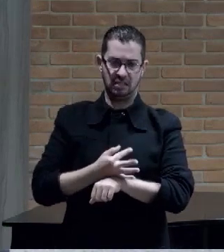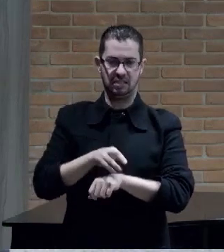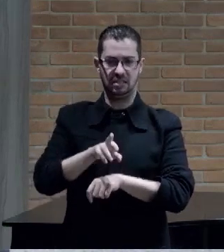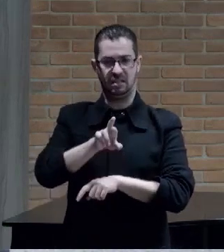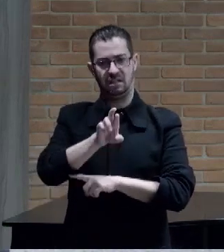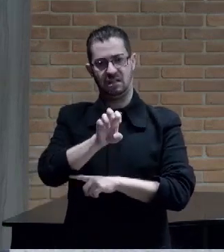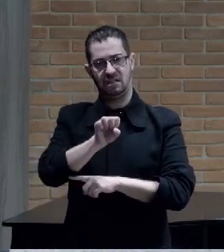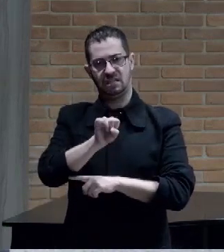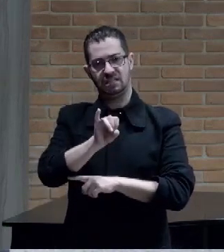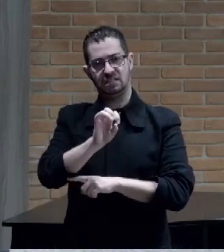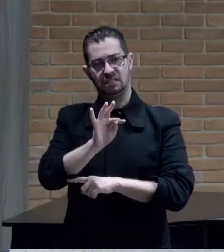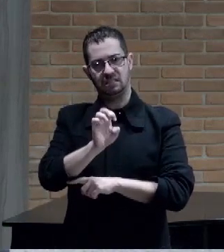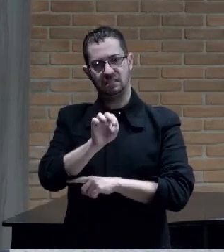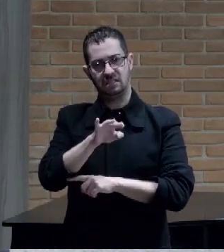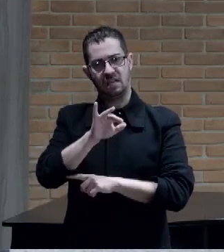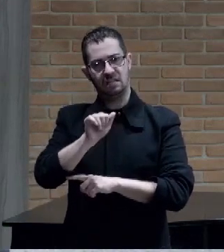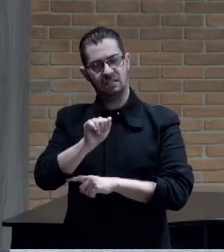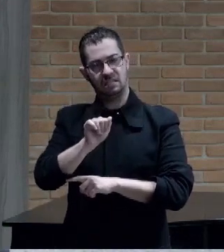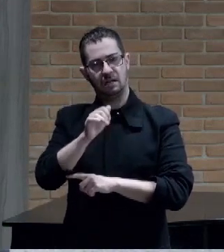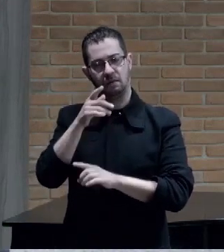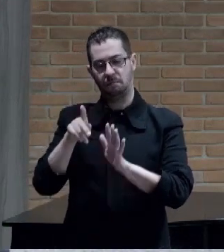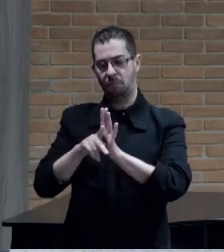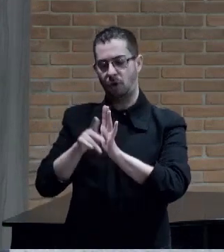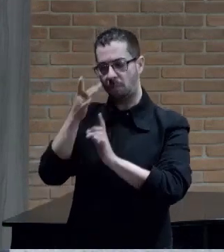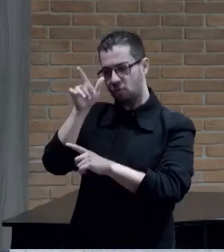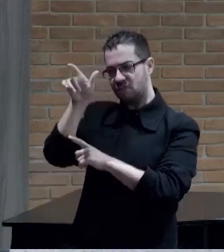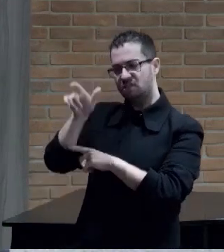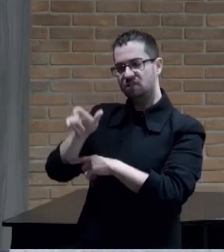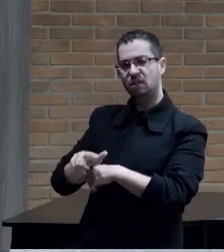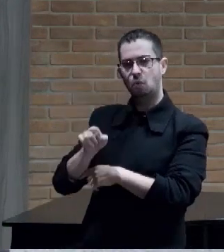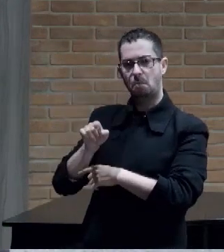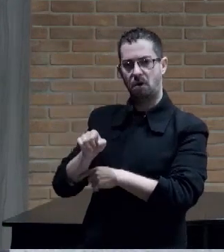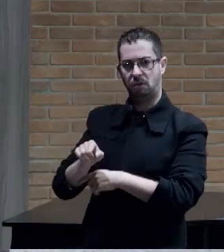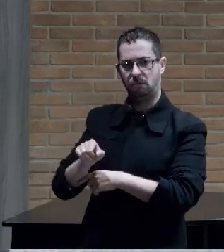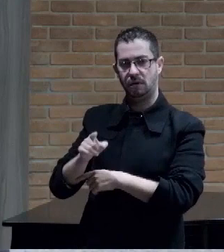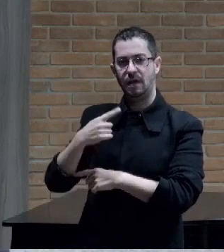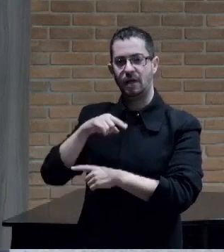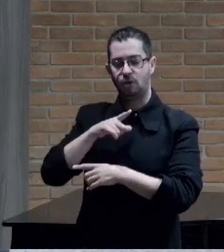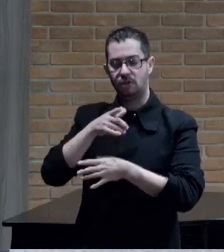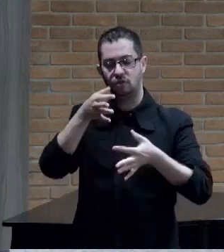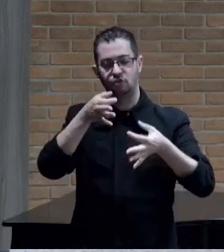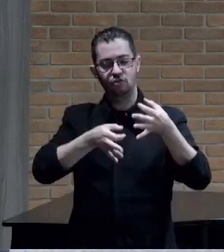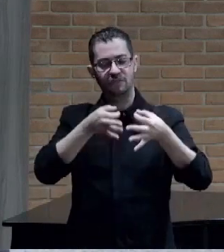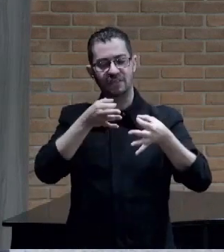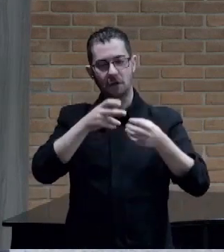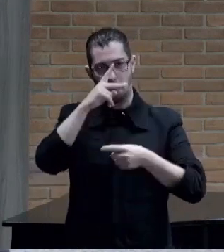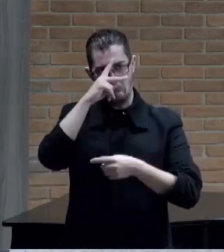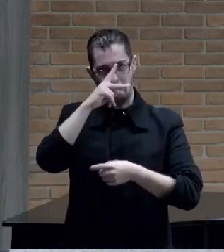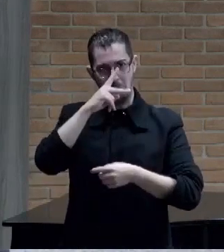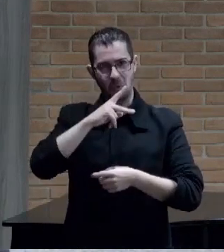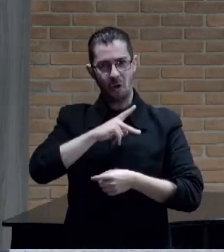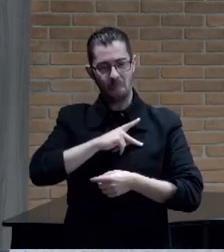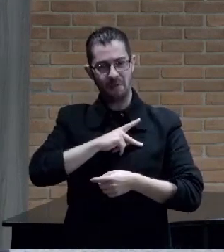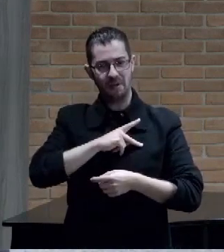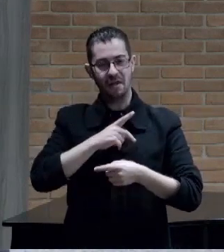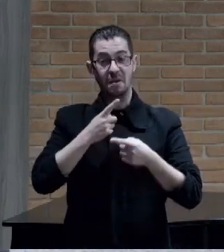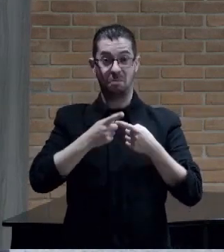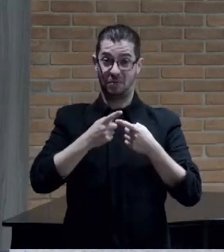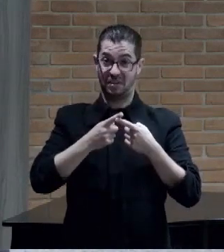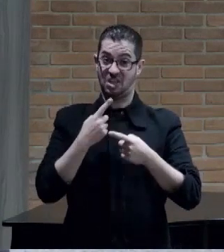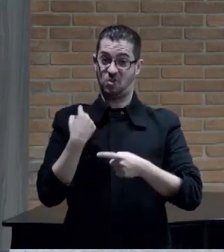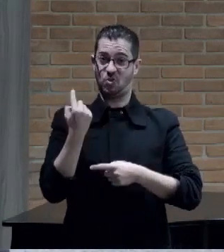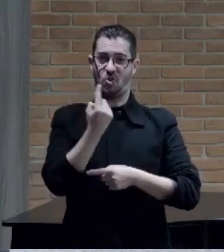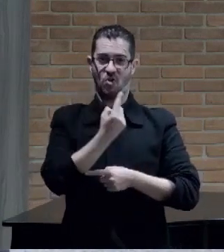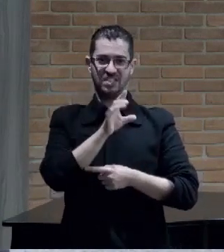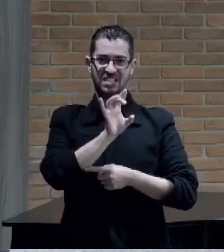humano. A própria questão da nossa justificação própria, porque nós somos experts